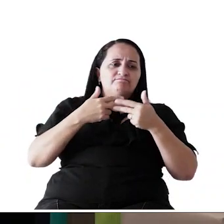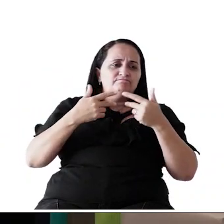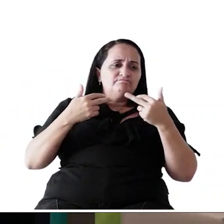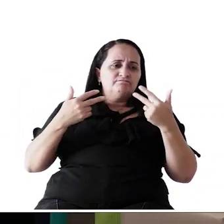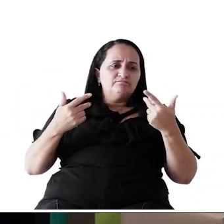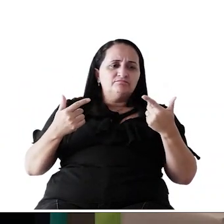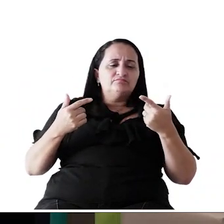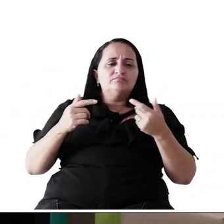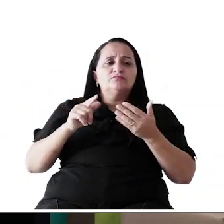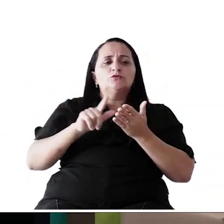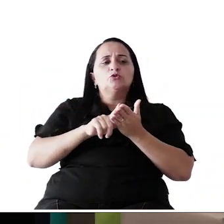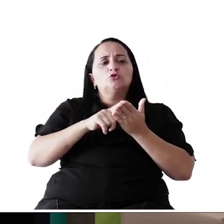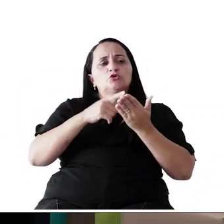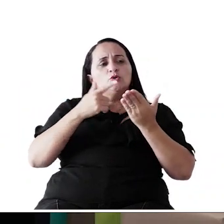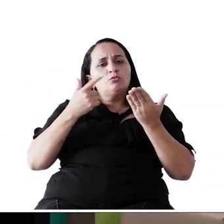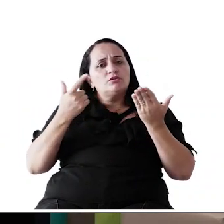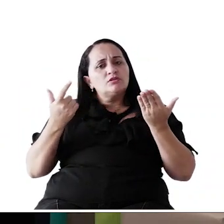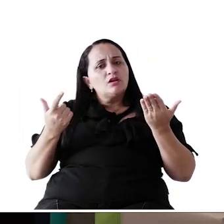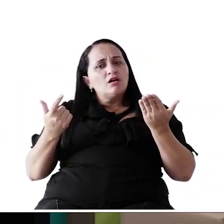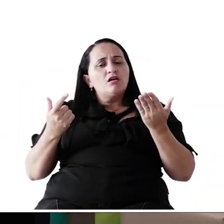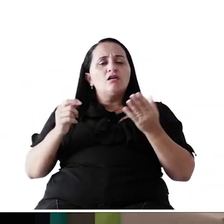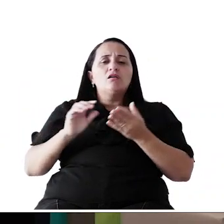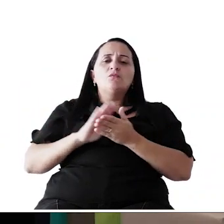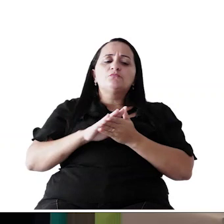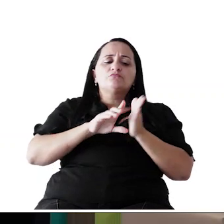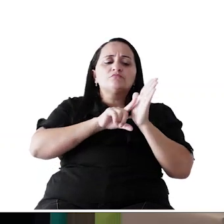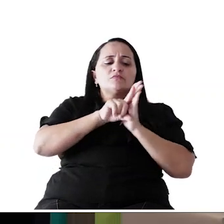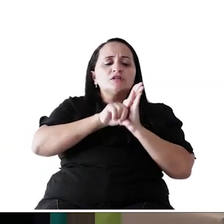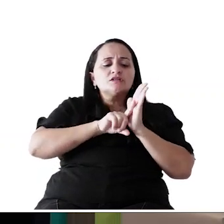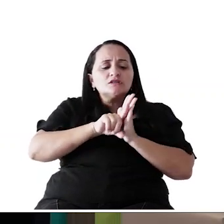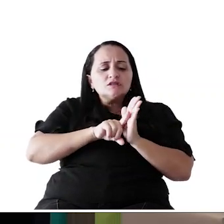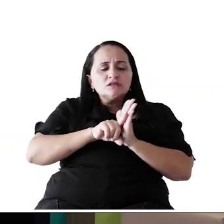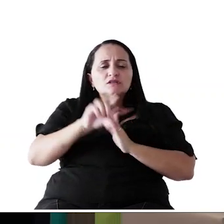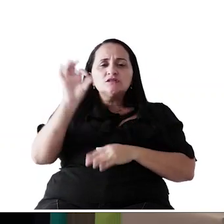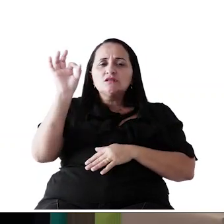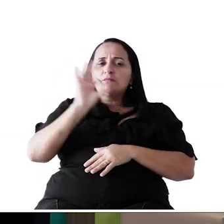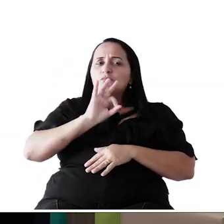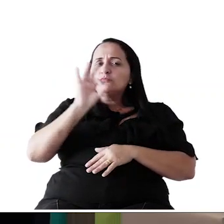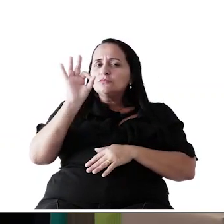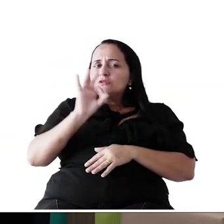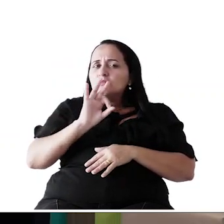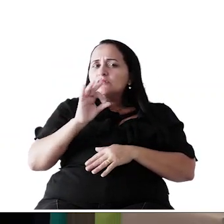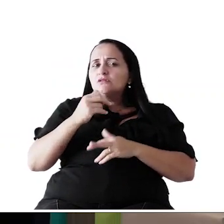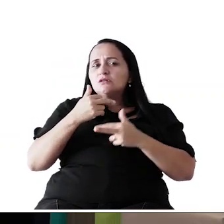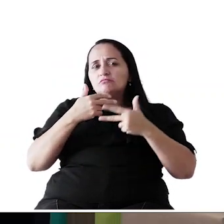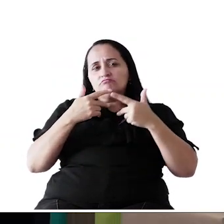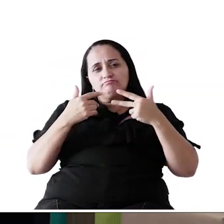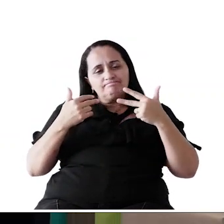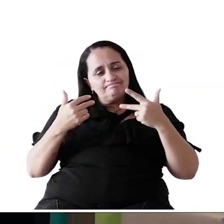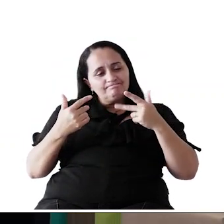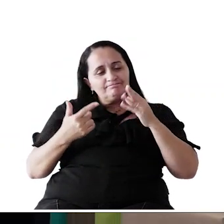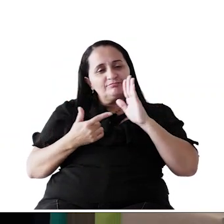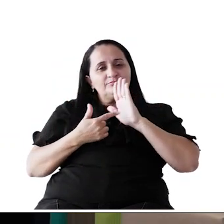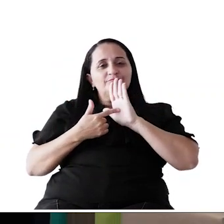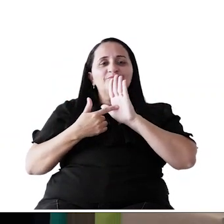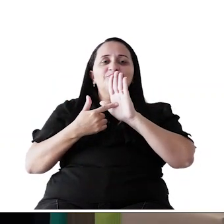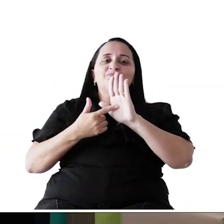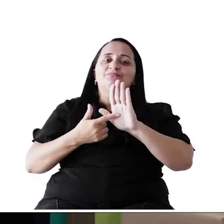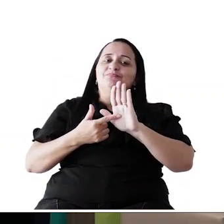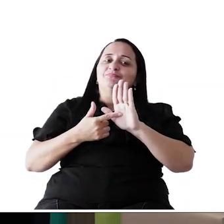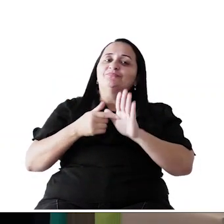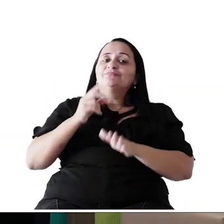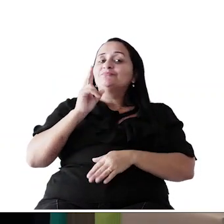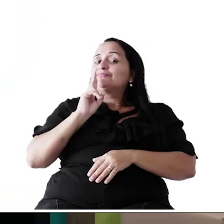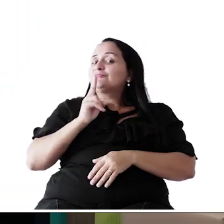nas estatísticas. Isso mesmo, numa pesquisa, nós vamos encontrar a fração.